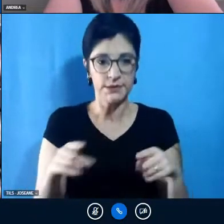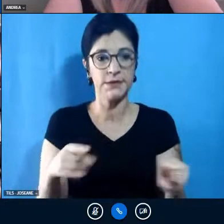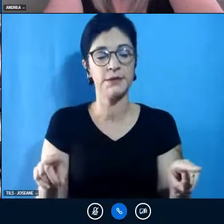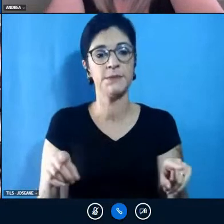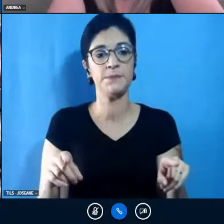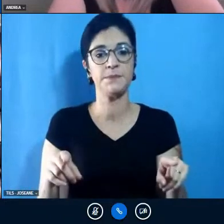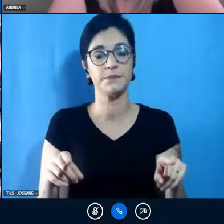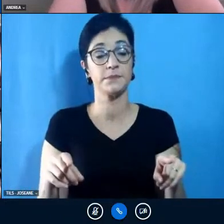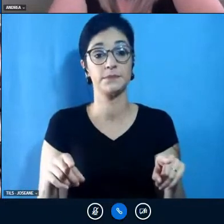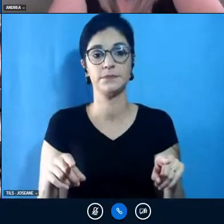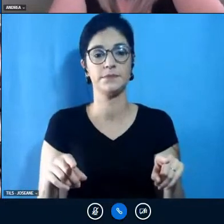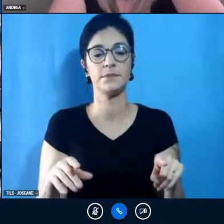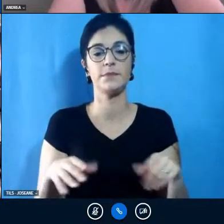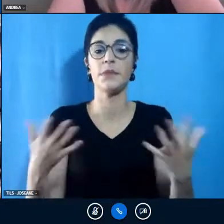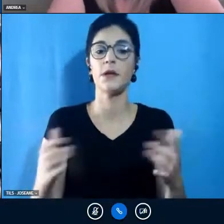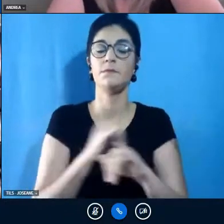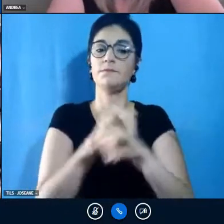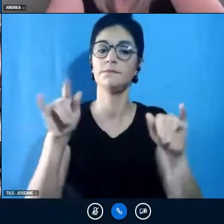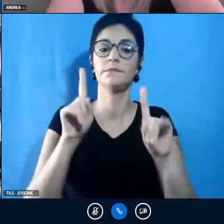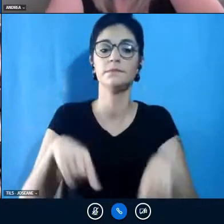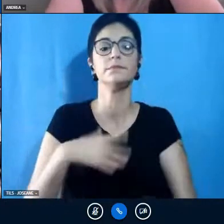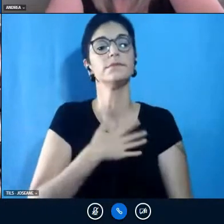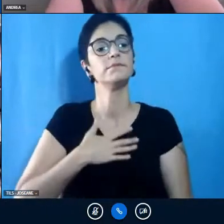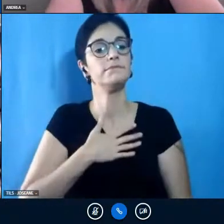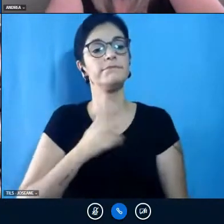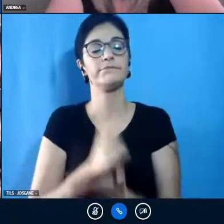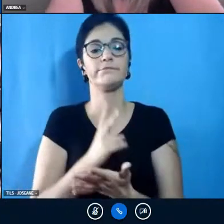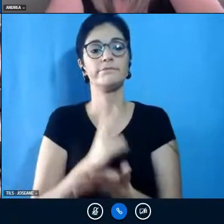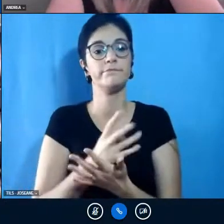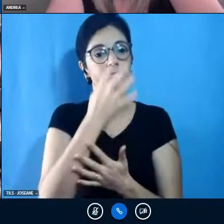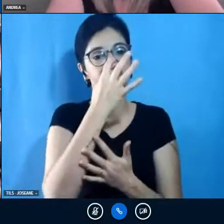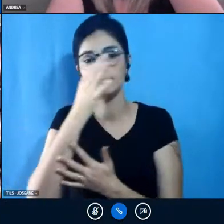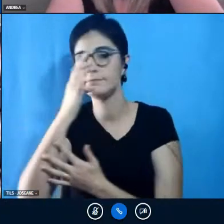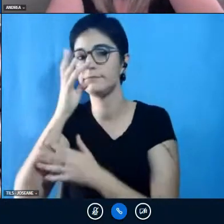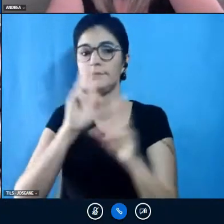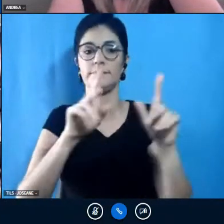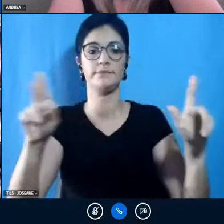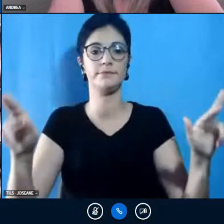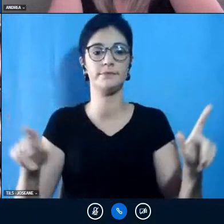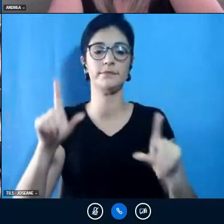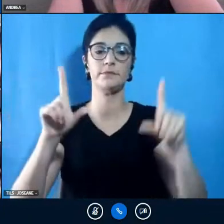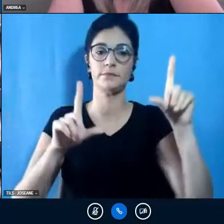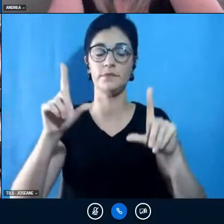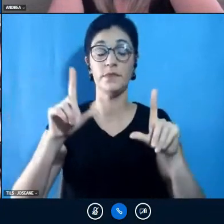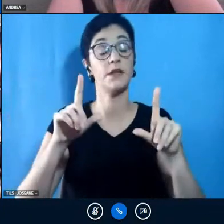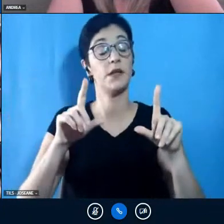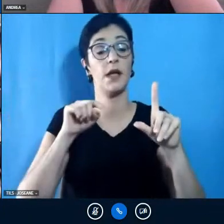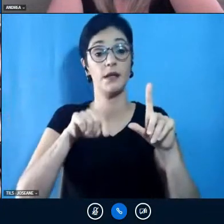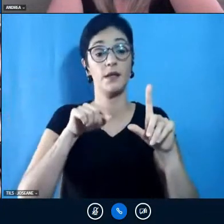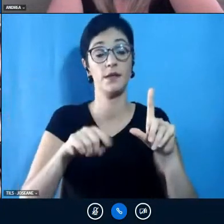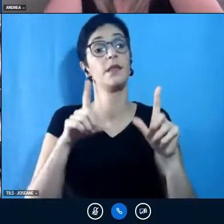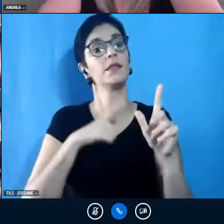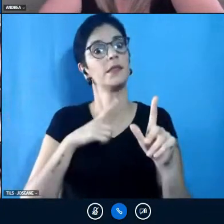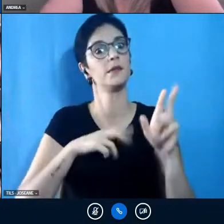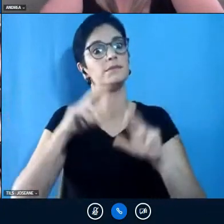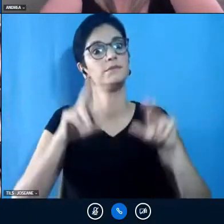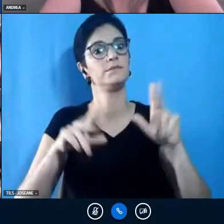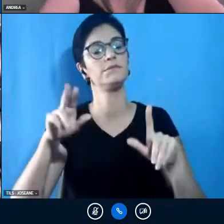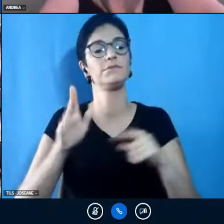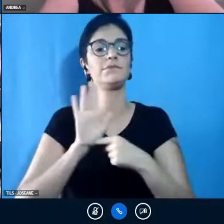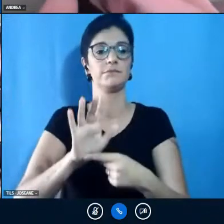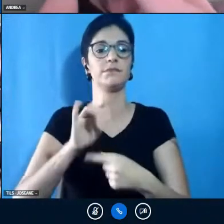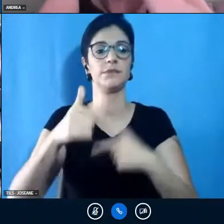né, dizer que é sempre um prazer ouvir tantos trabalhos. A minha ideia era que vocês falassem dois pontos que